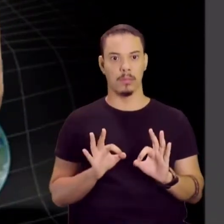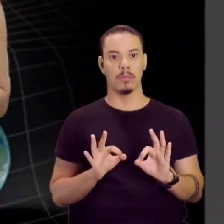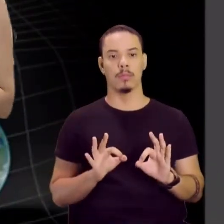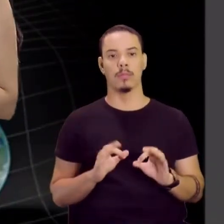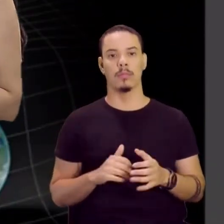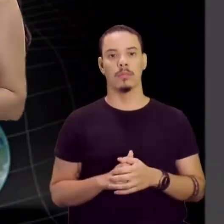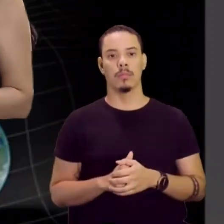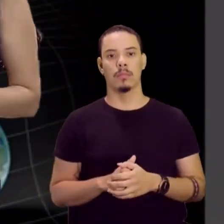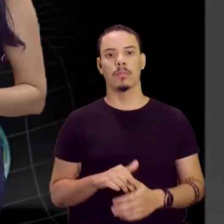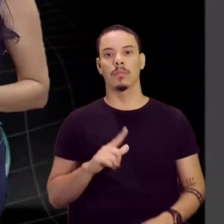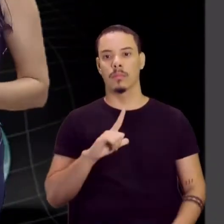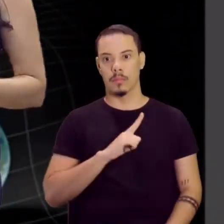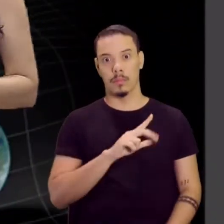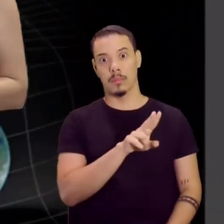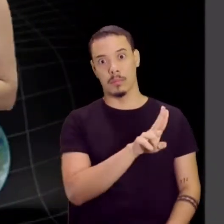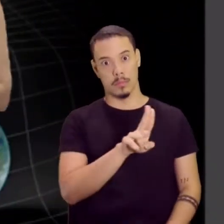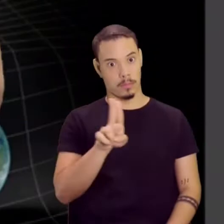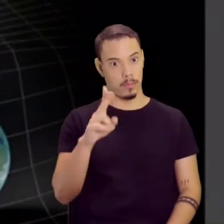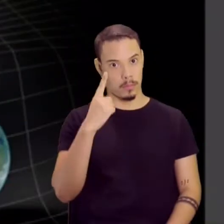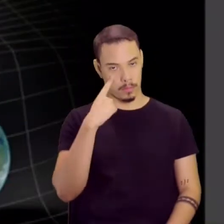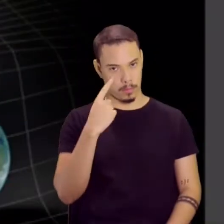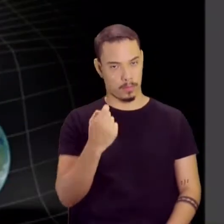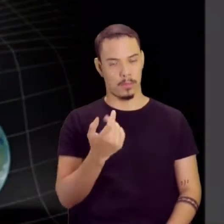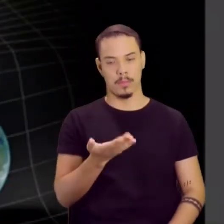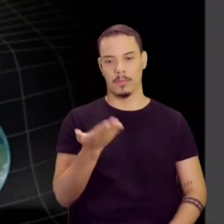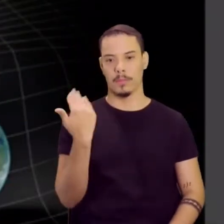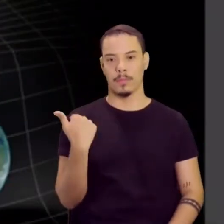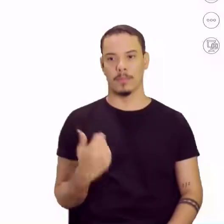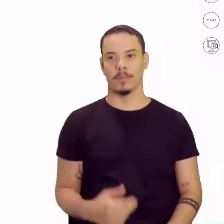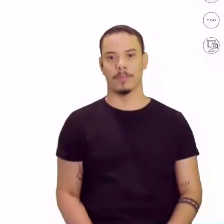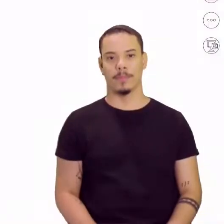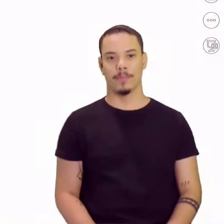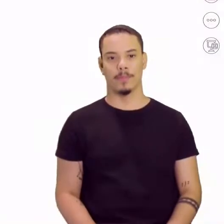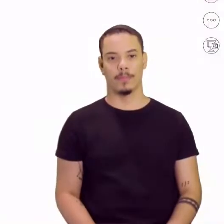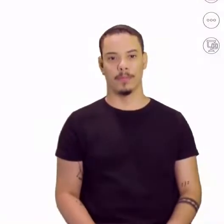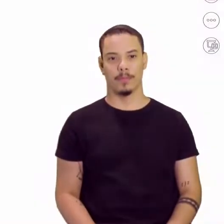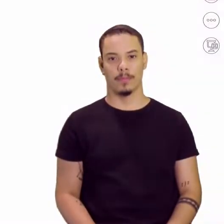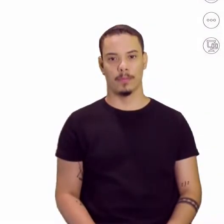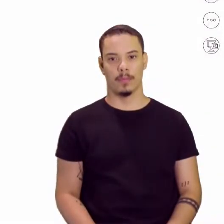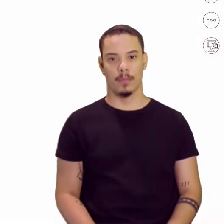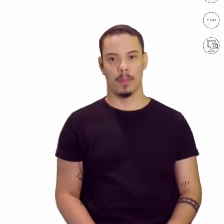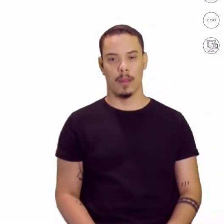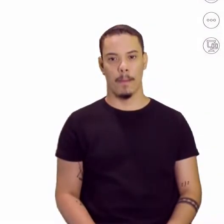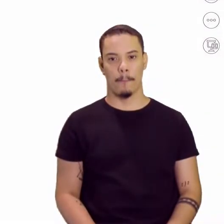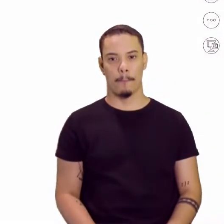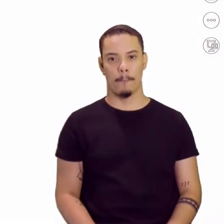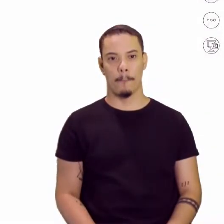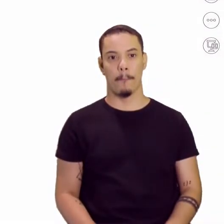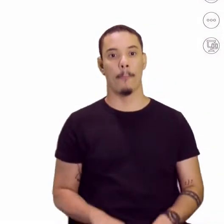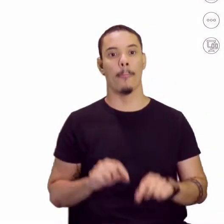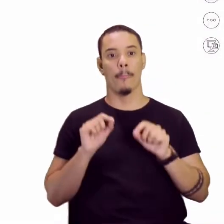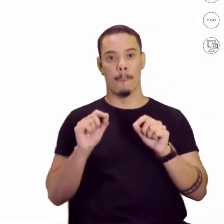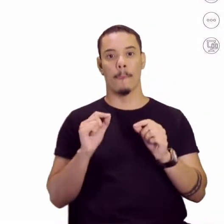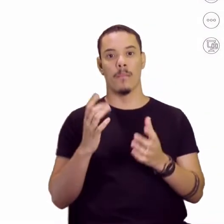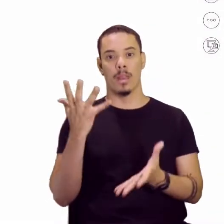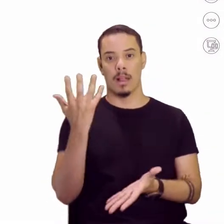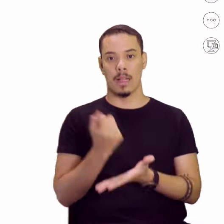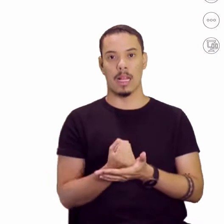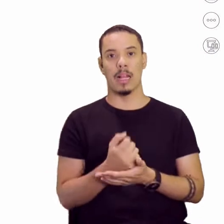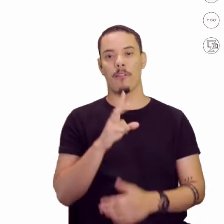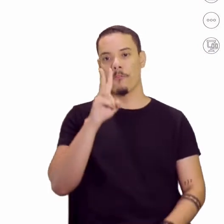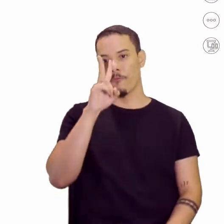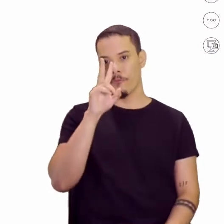um nome interessante. Tem um nome interessante. Vamos lá, pessoal, continuar? Olha só. O que atrai os corpos